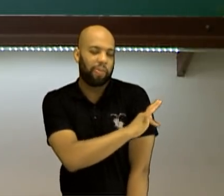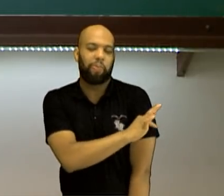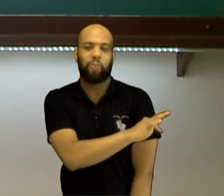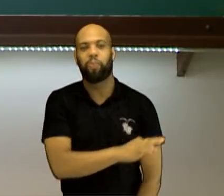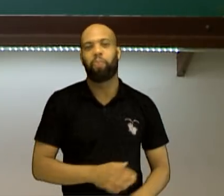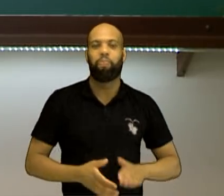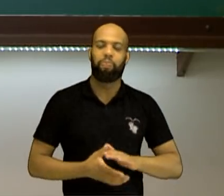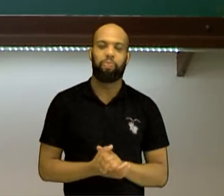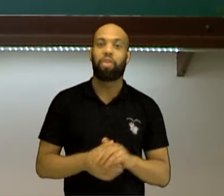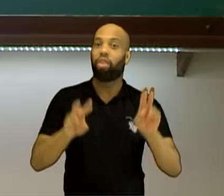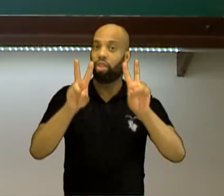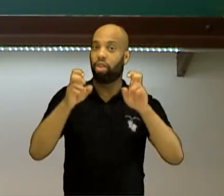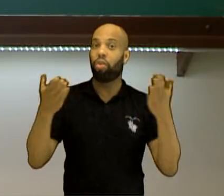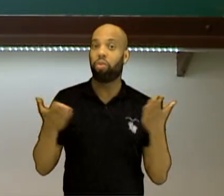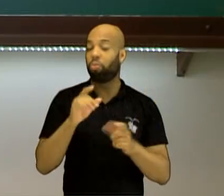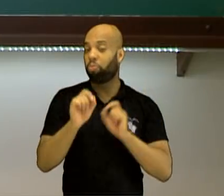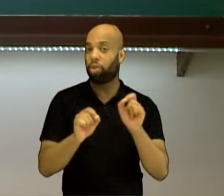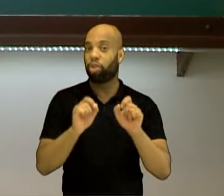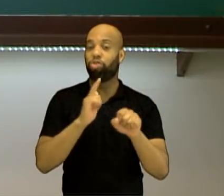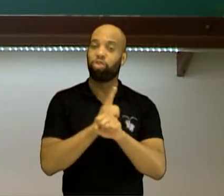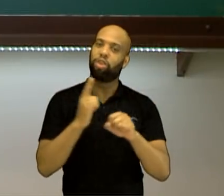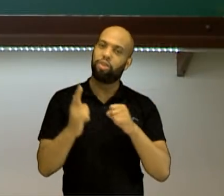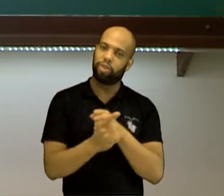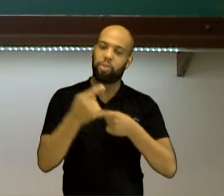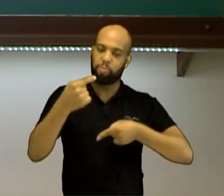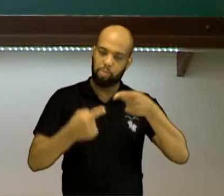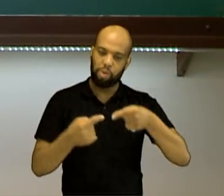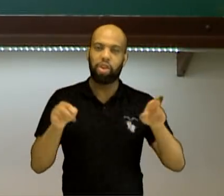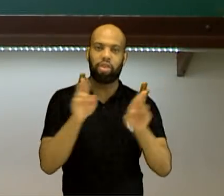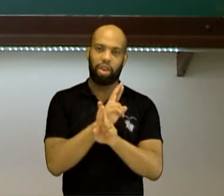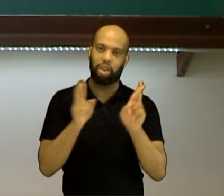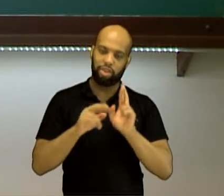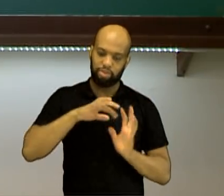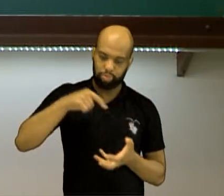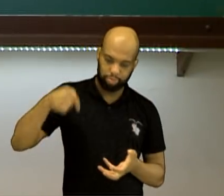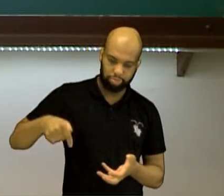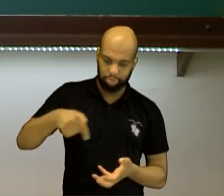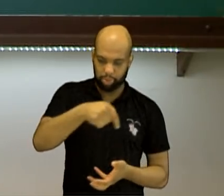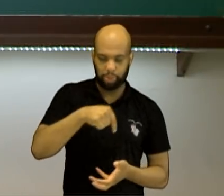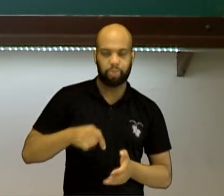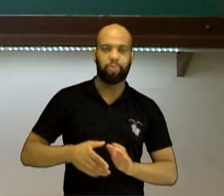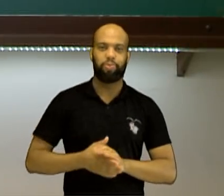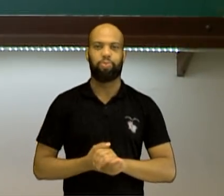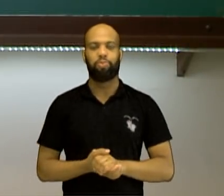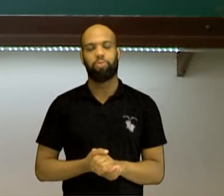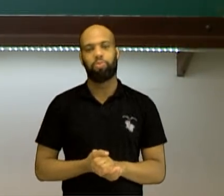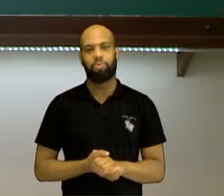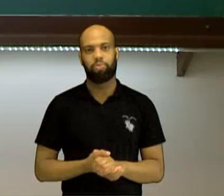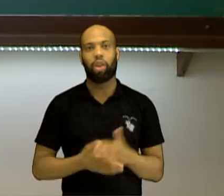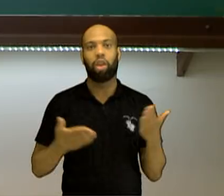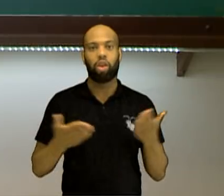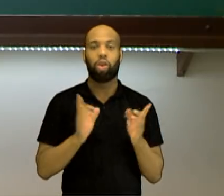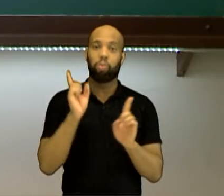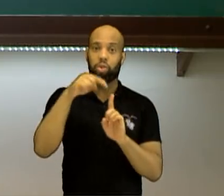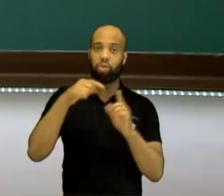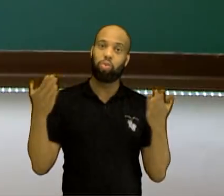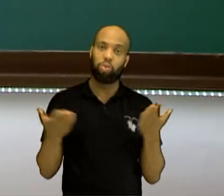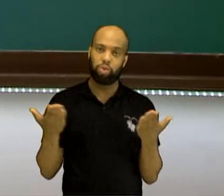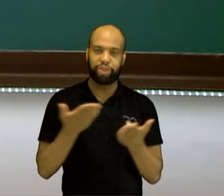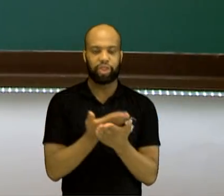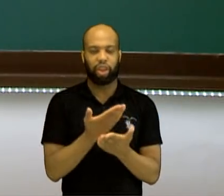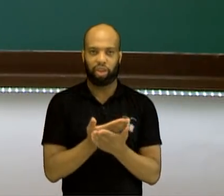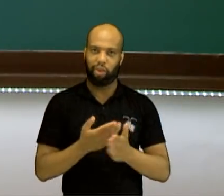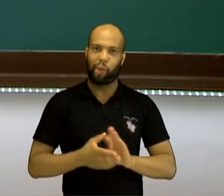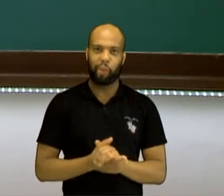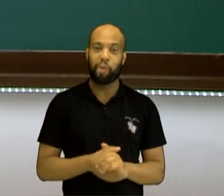Fundamental. Tema da nossa aula de hoje, Geopolítica e Relações Internacionais. Vamos ao objetivo da aula de